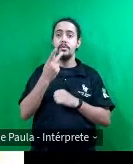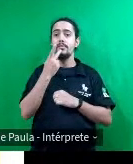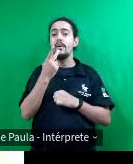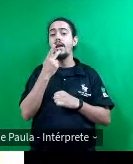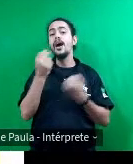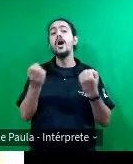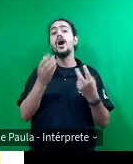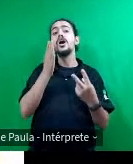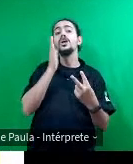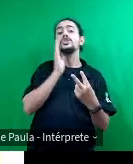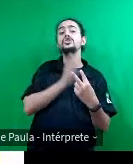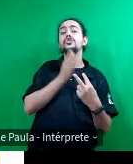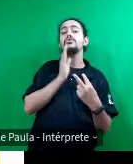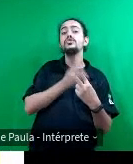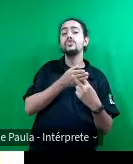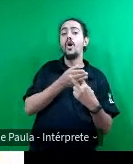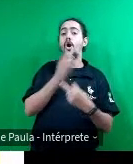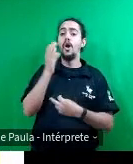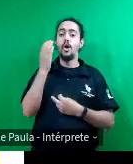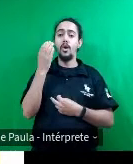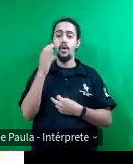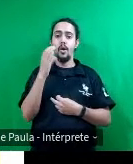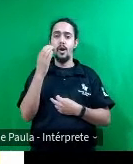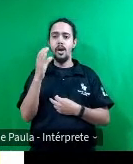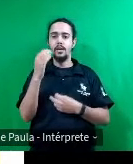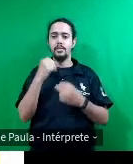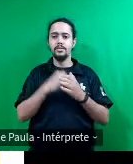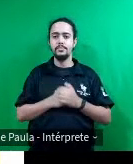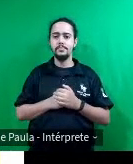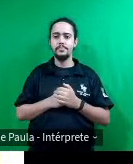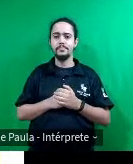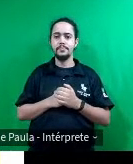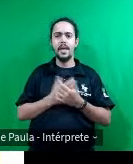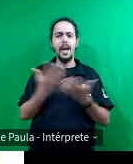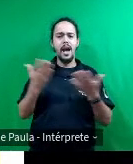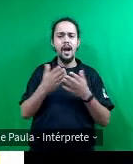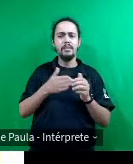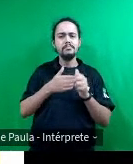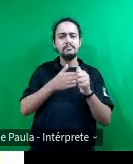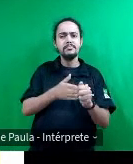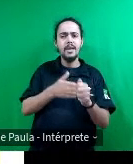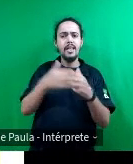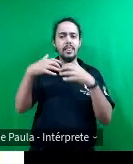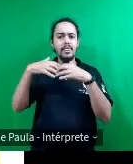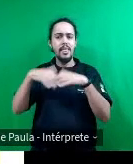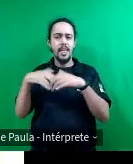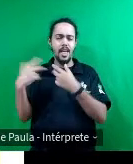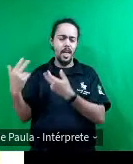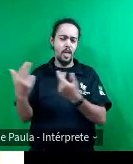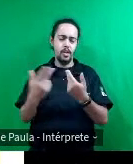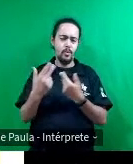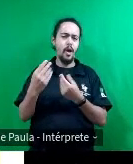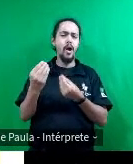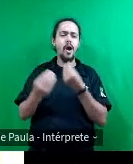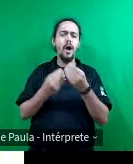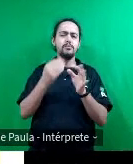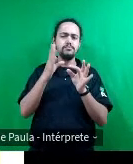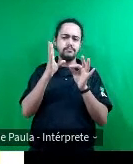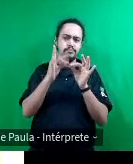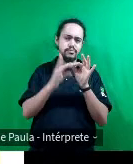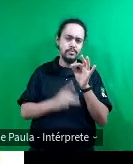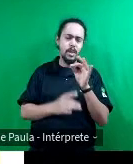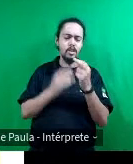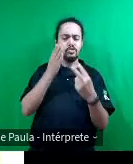um pouco mais sobre o divisor de corrente. Tá? Seguindo a mesma linha de raciocínio, como é que eu defino o que é um divisor de